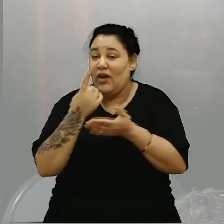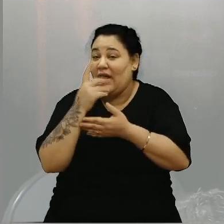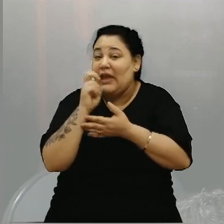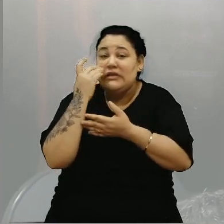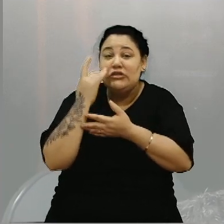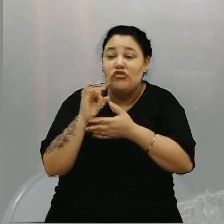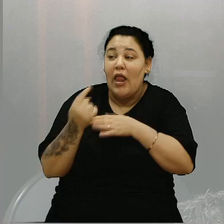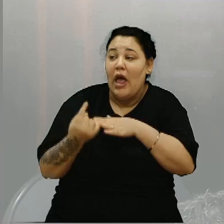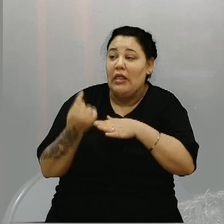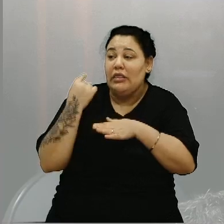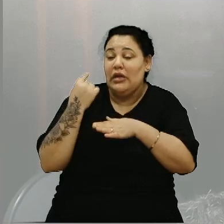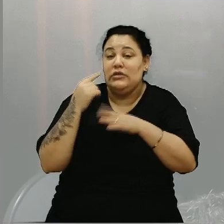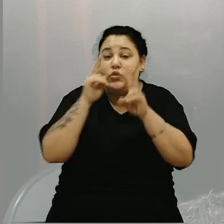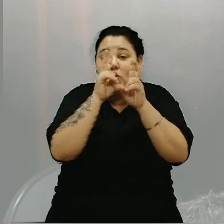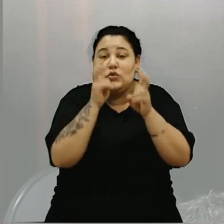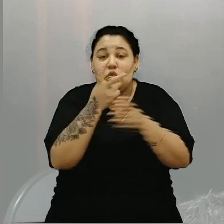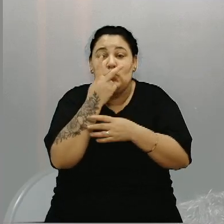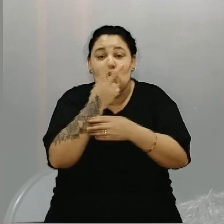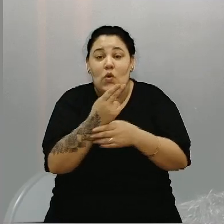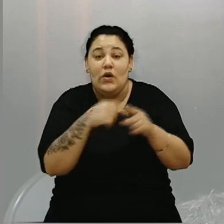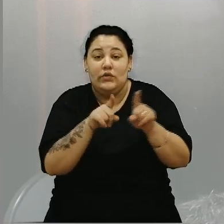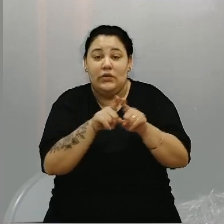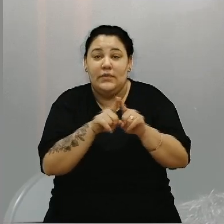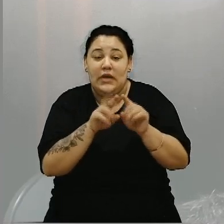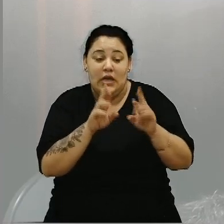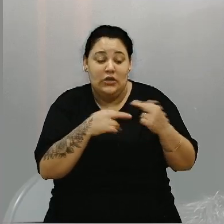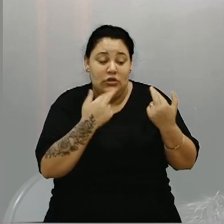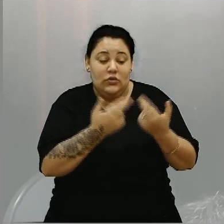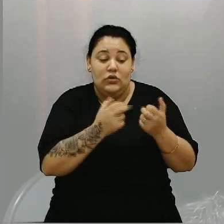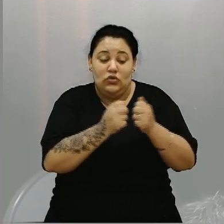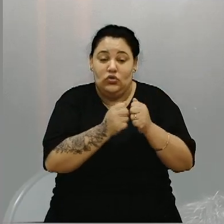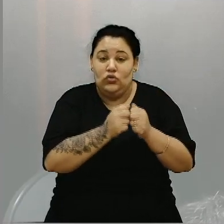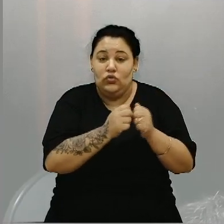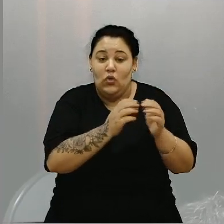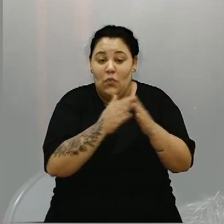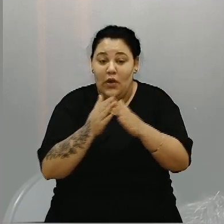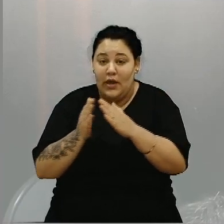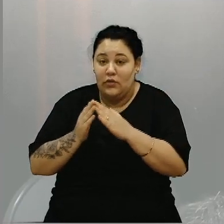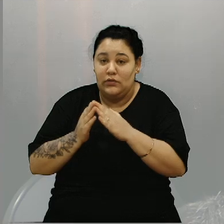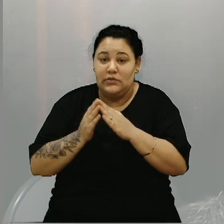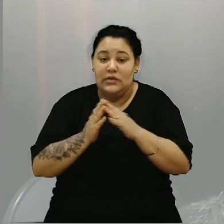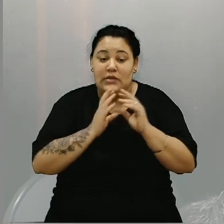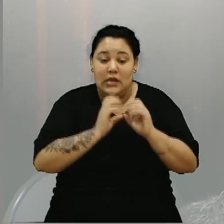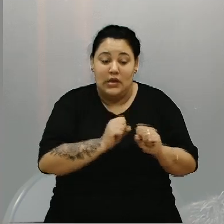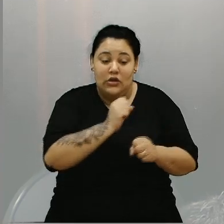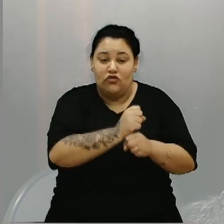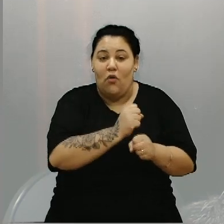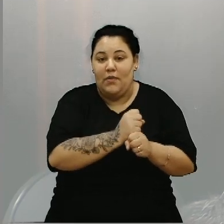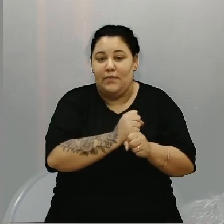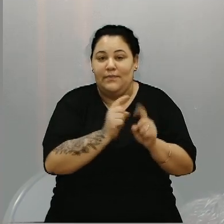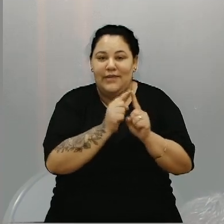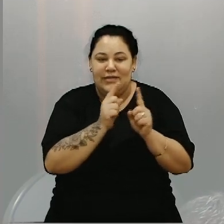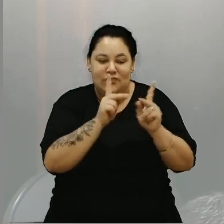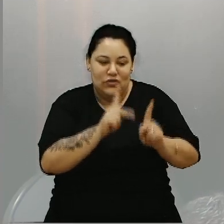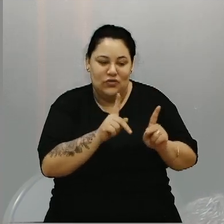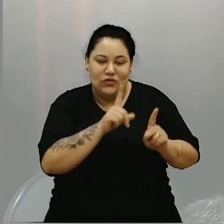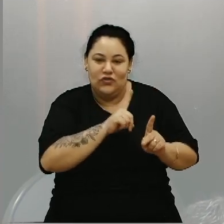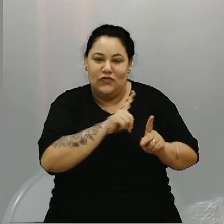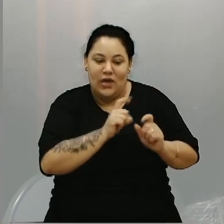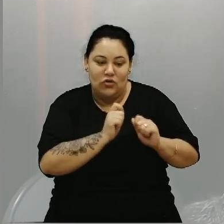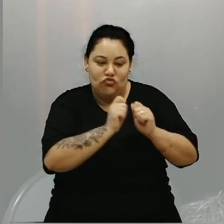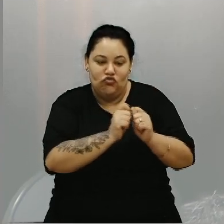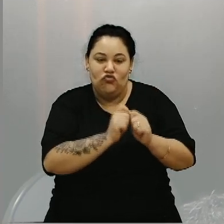pauta, reunimos com os moradores lá na Secretaria de Obras. Só que daí as pessoas que estiveram lá na reunião do São